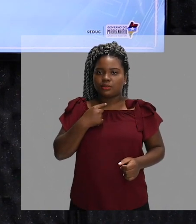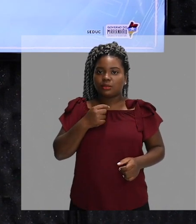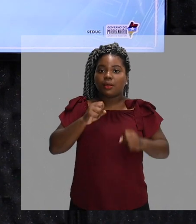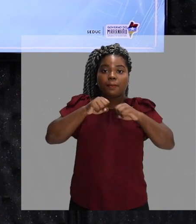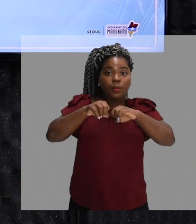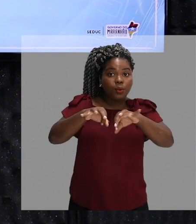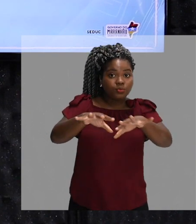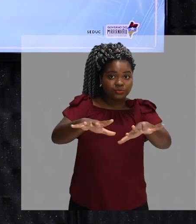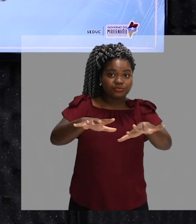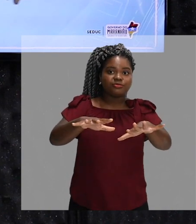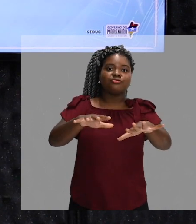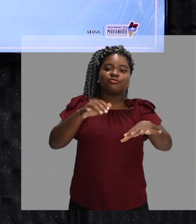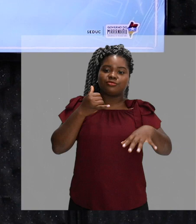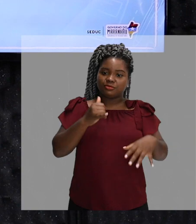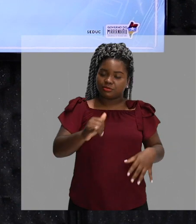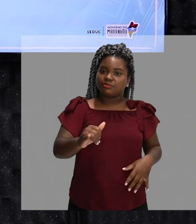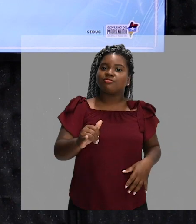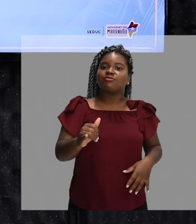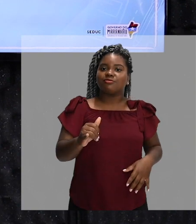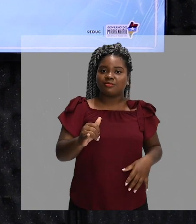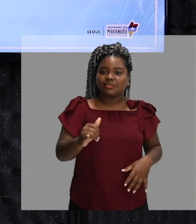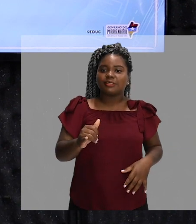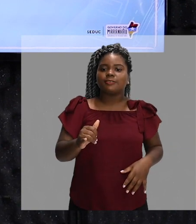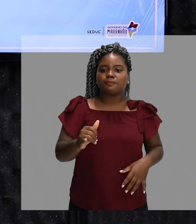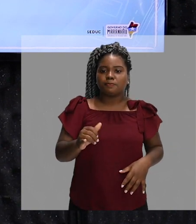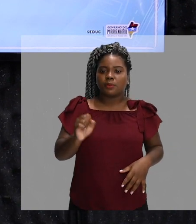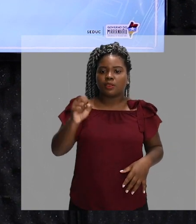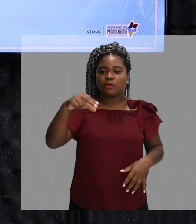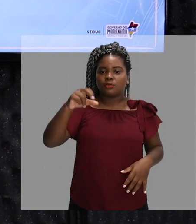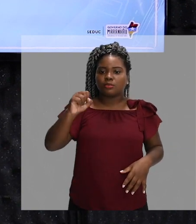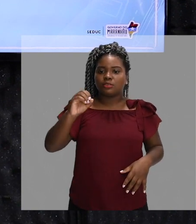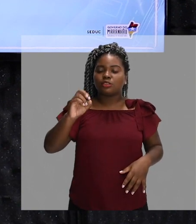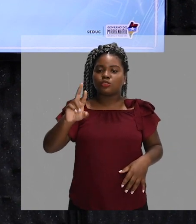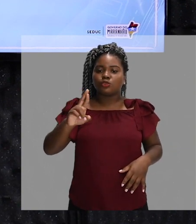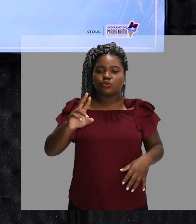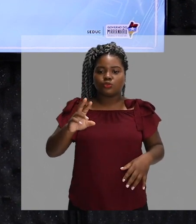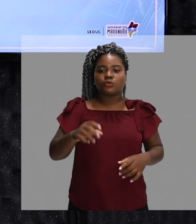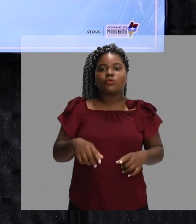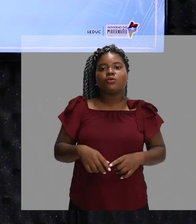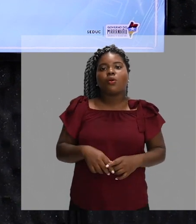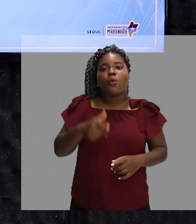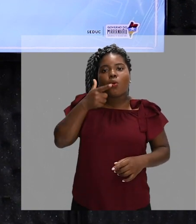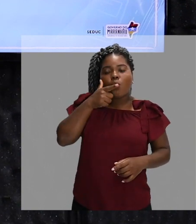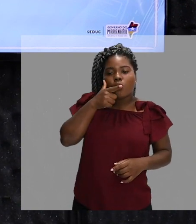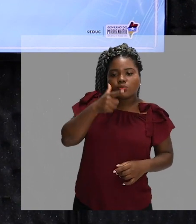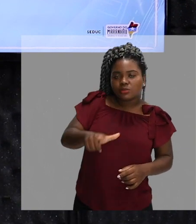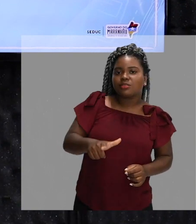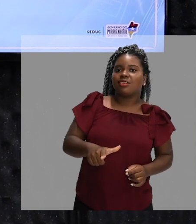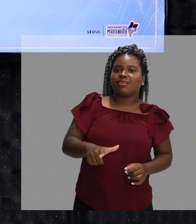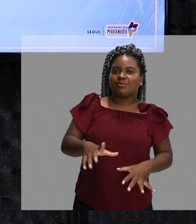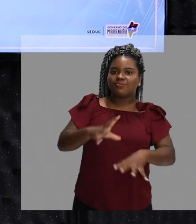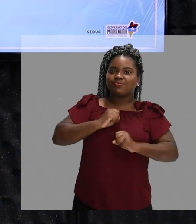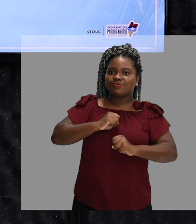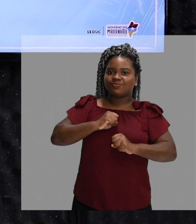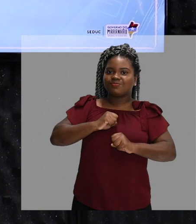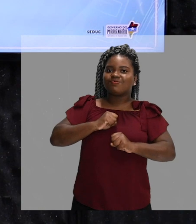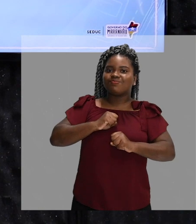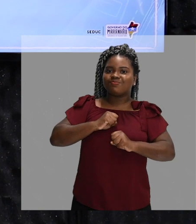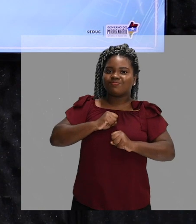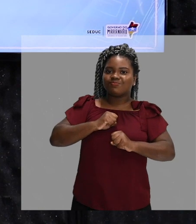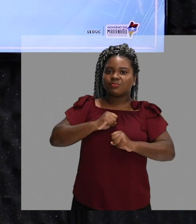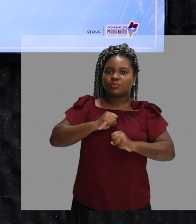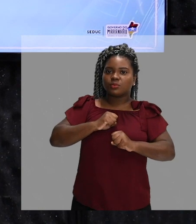pela superfície terrestre e o sensor vai captar essa energia que foi refletida, que ele